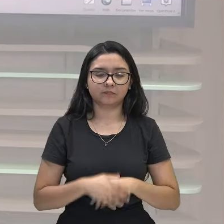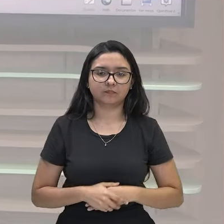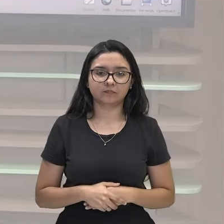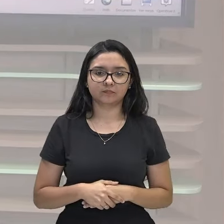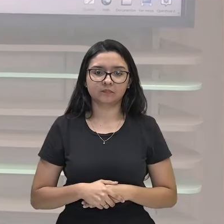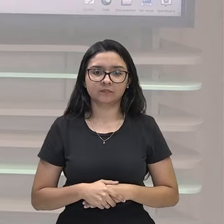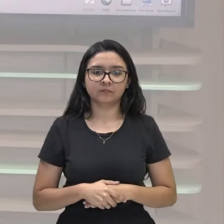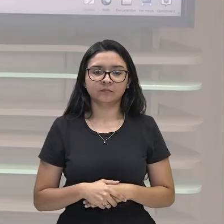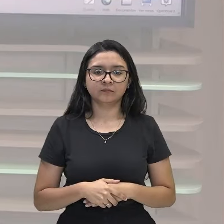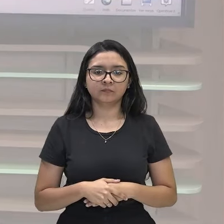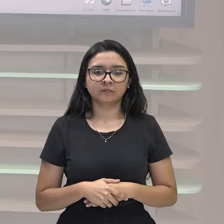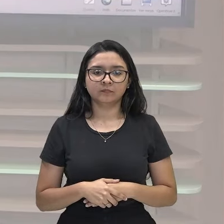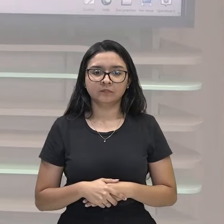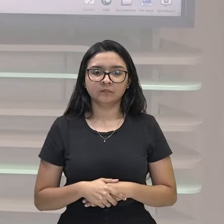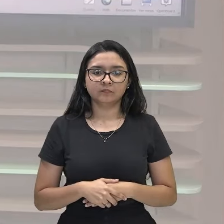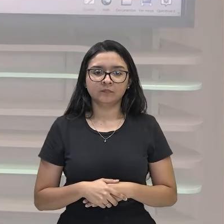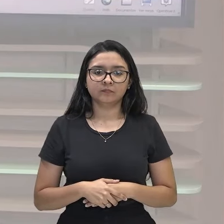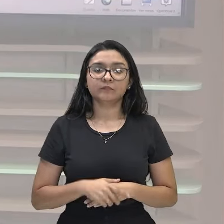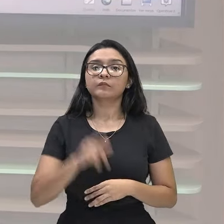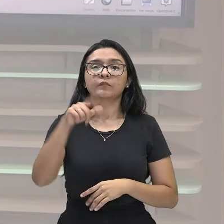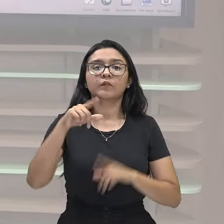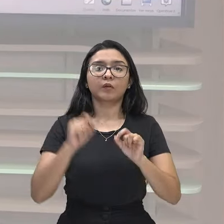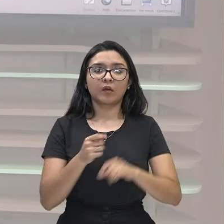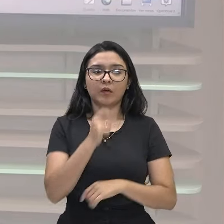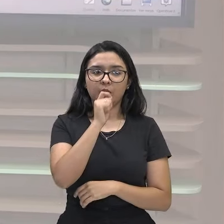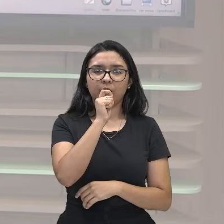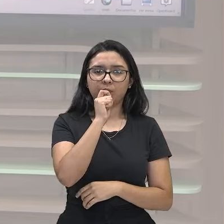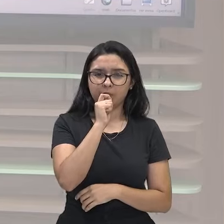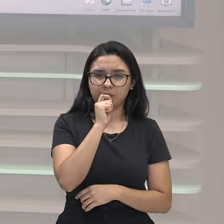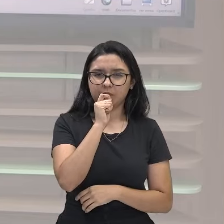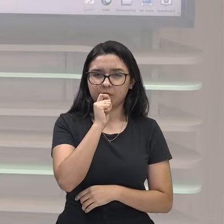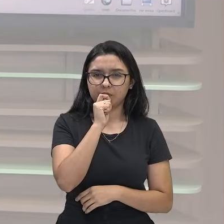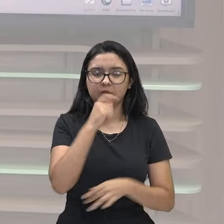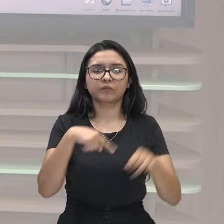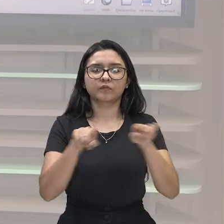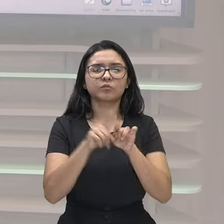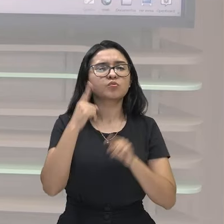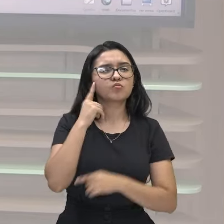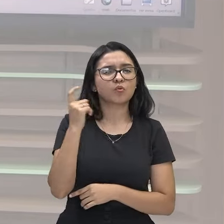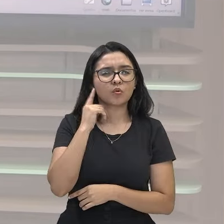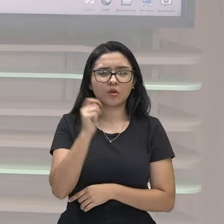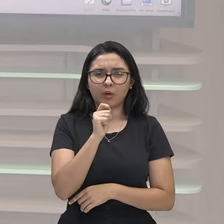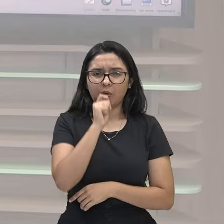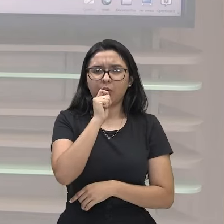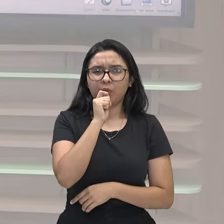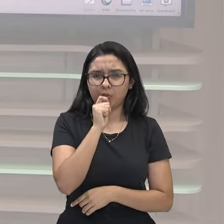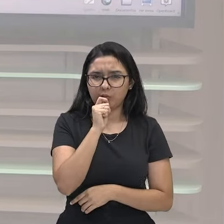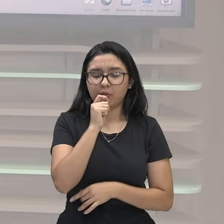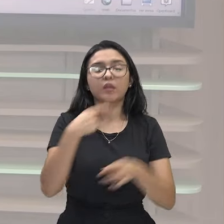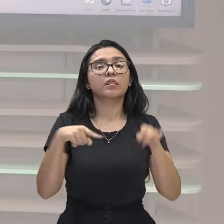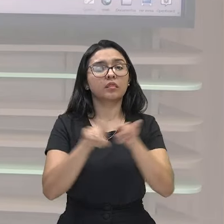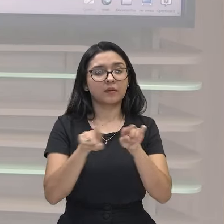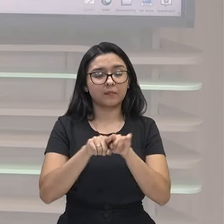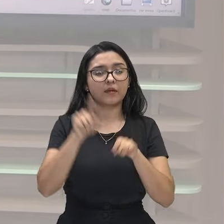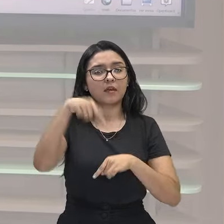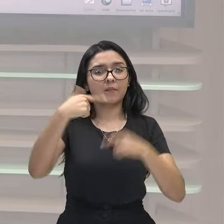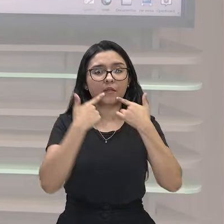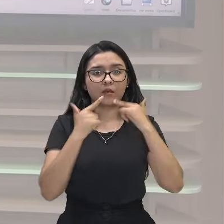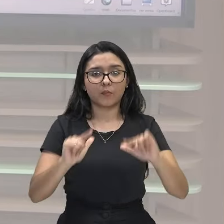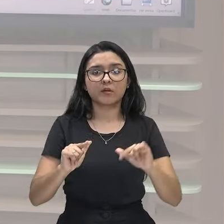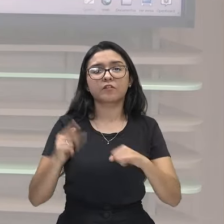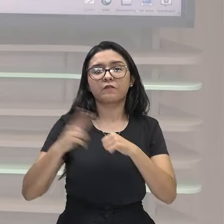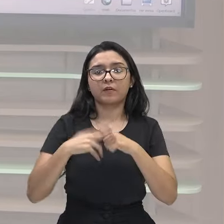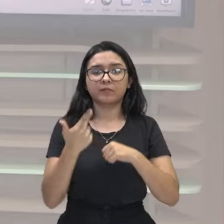de linguagem não verbal, que é o apito sonoro, não é isso? Então, aquele apito sonoro também é uma linguagem não